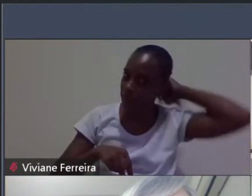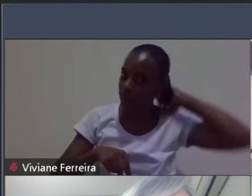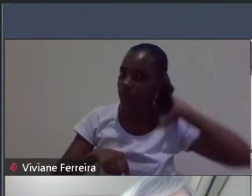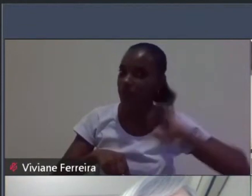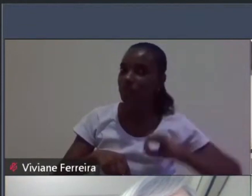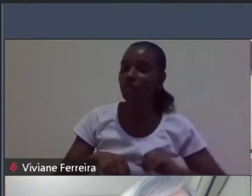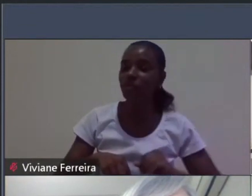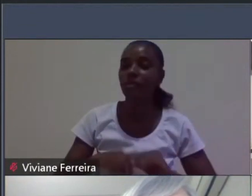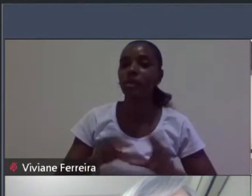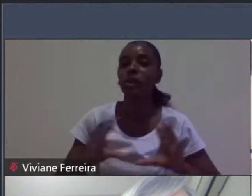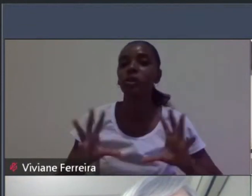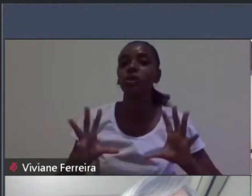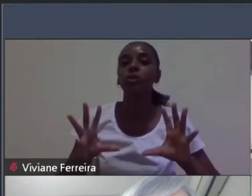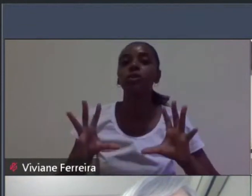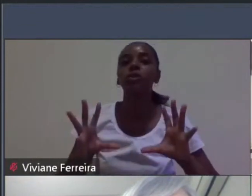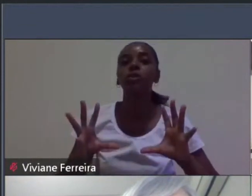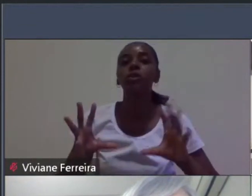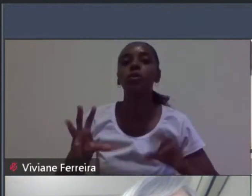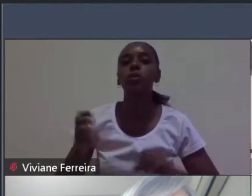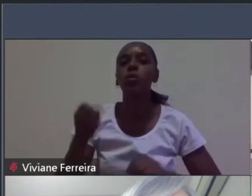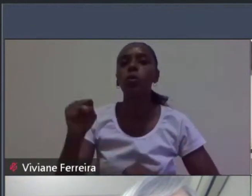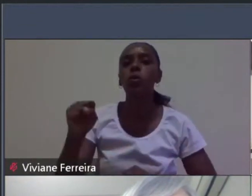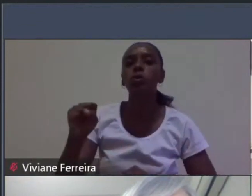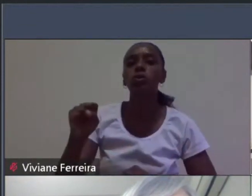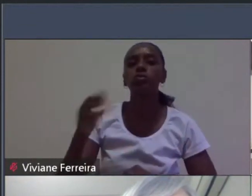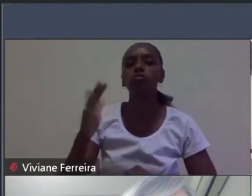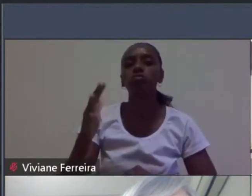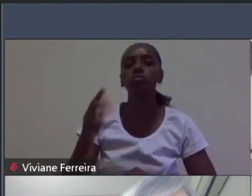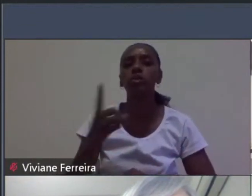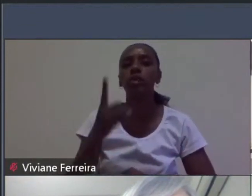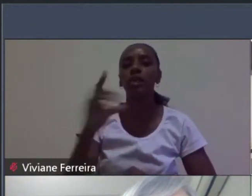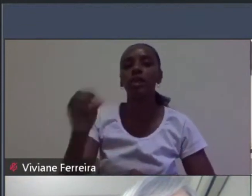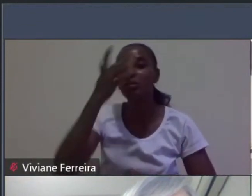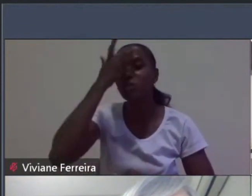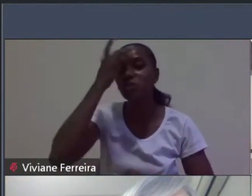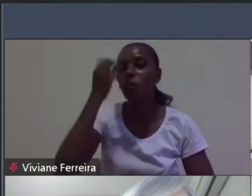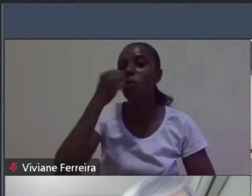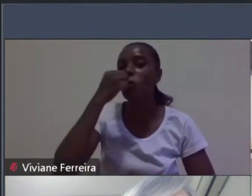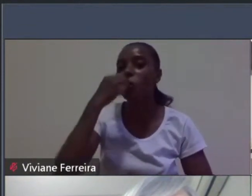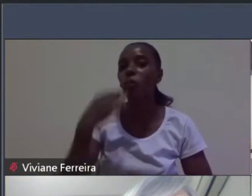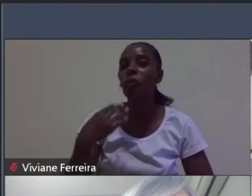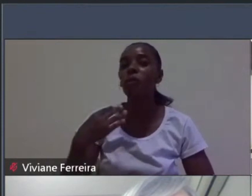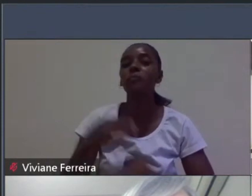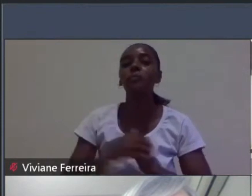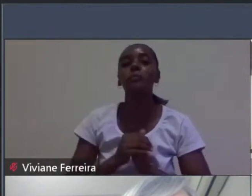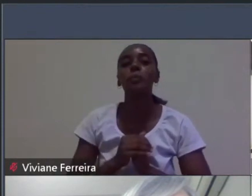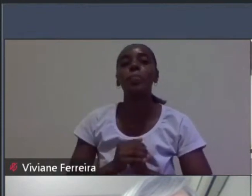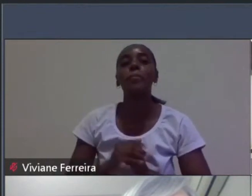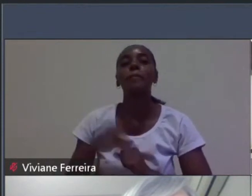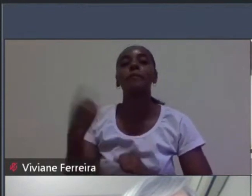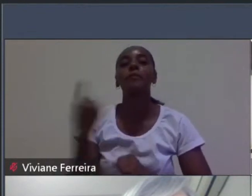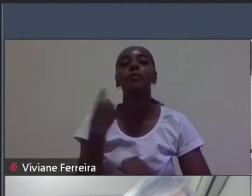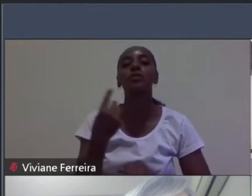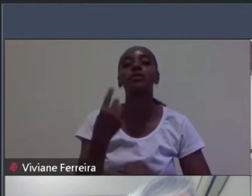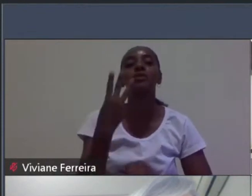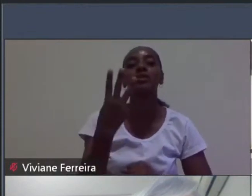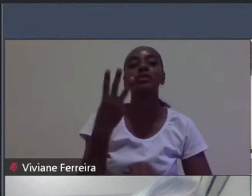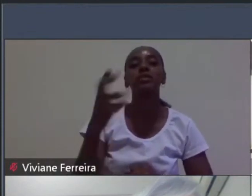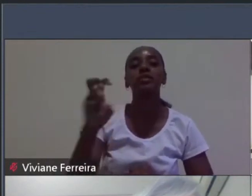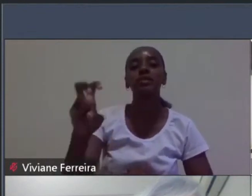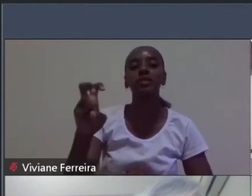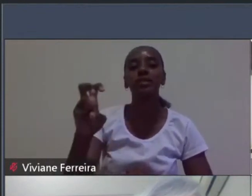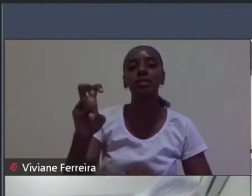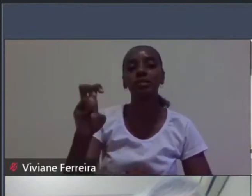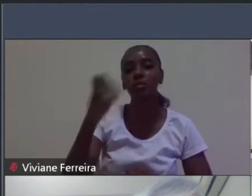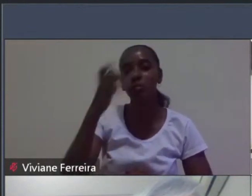umas 8, 10 pessoas, isso é muito bom, mas nós já superamos 35 pessoas que estiveram conosco ao